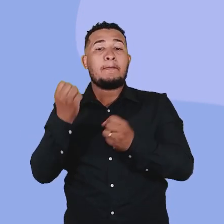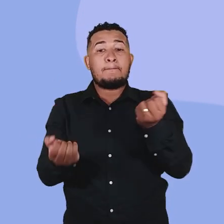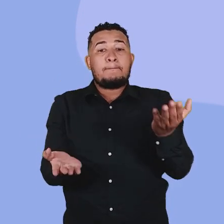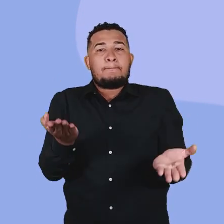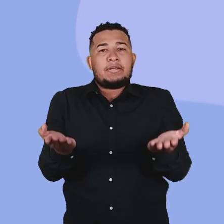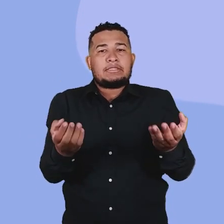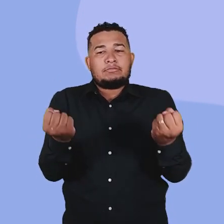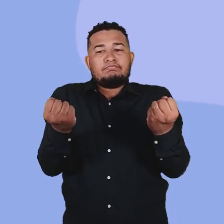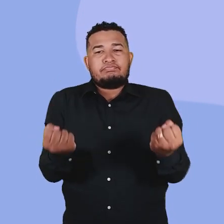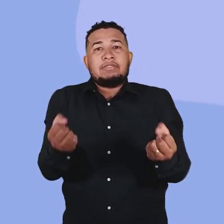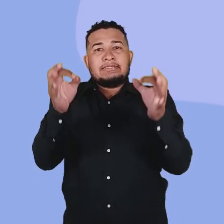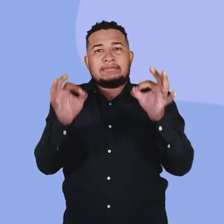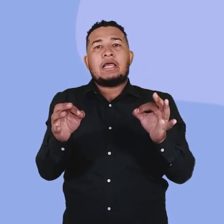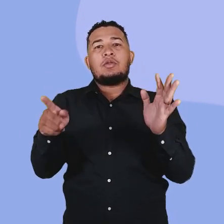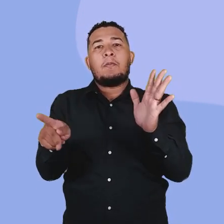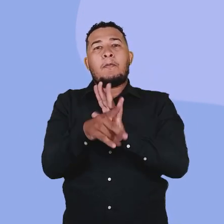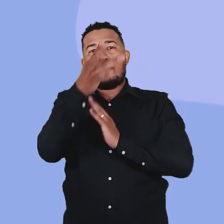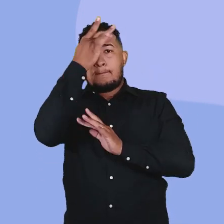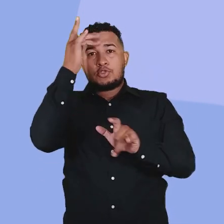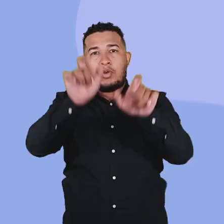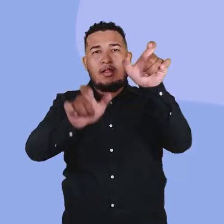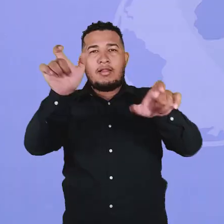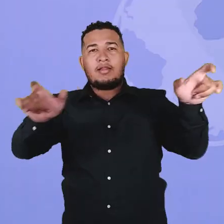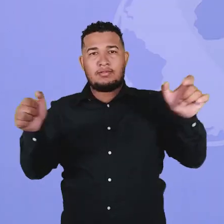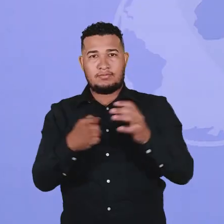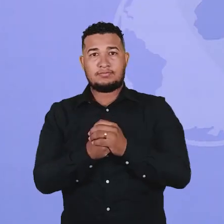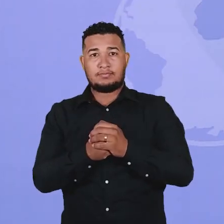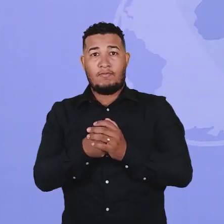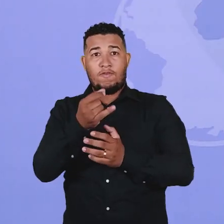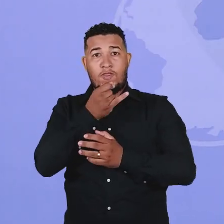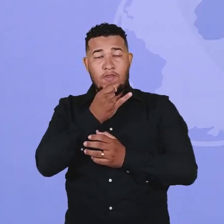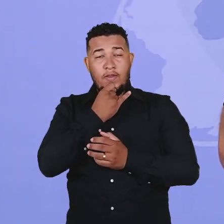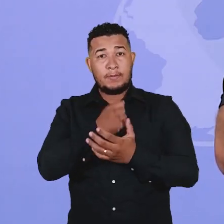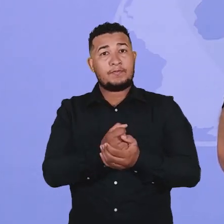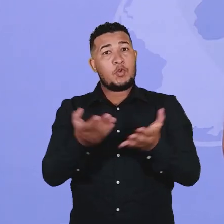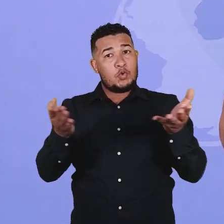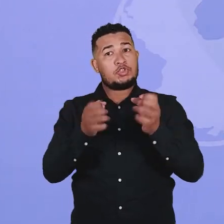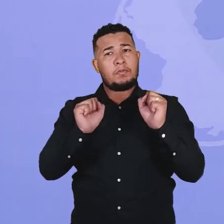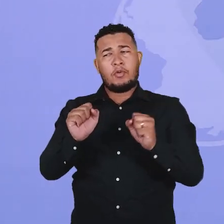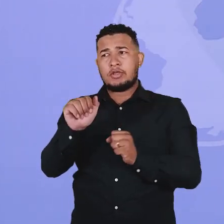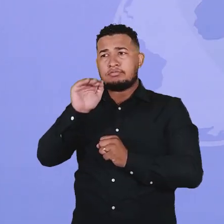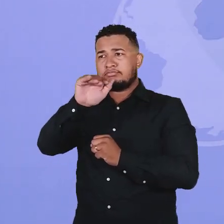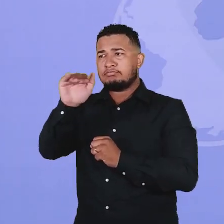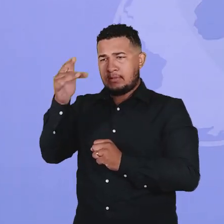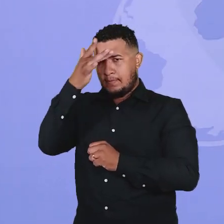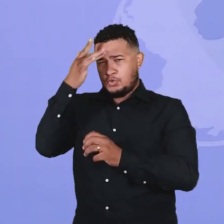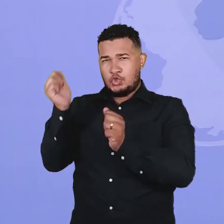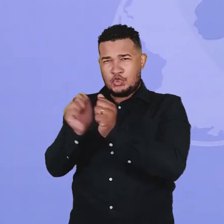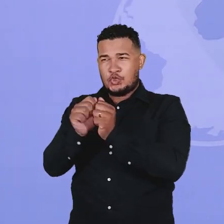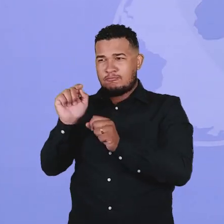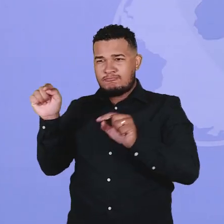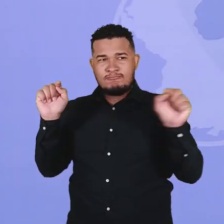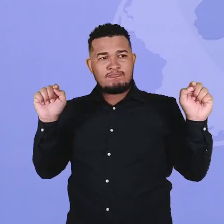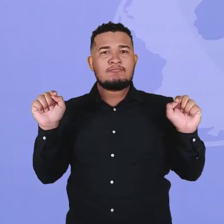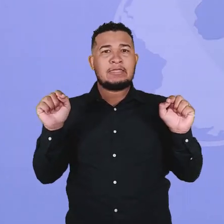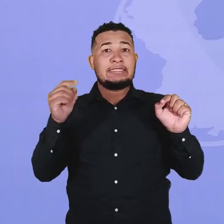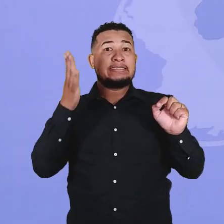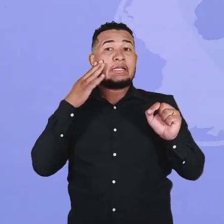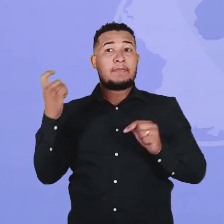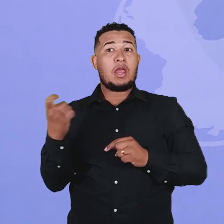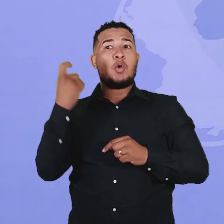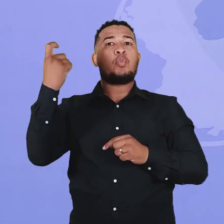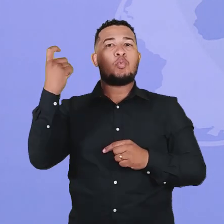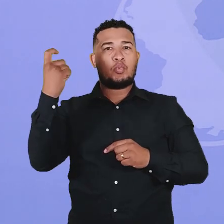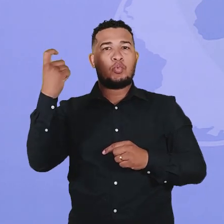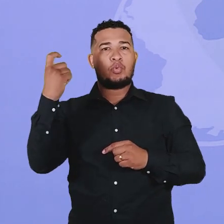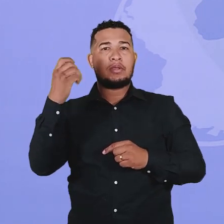cada pessoa. Vamos calcular? Olha para cá agora. Você pode agora pegar as pessoas que estão aí à sua volta, se você já